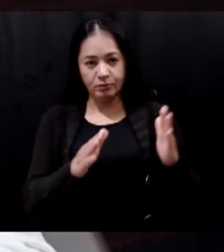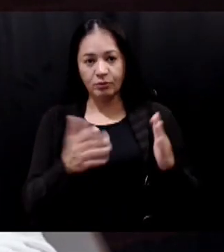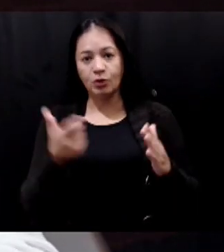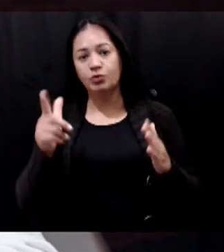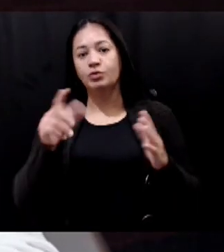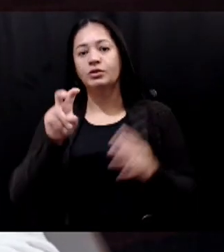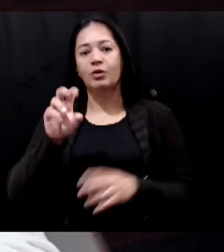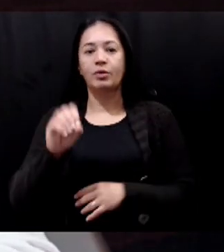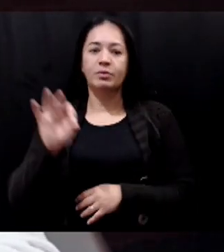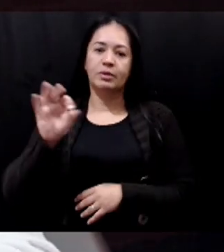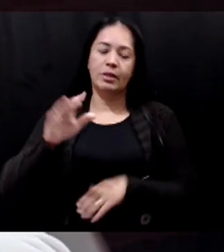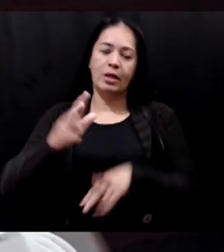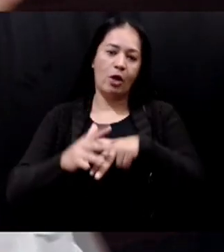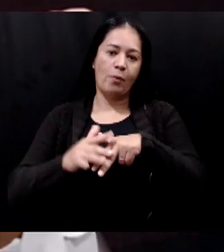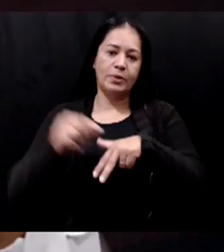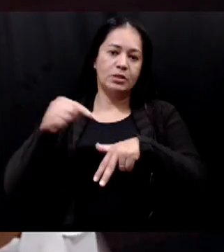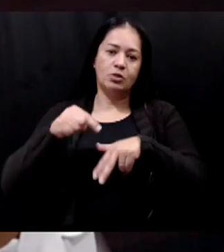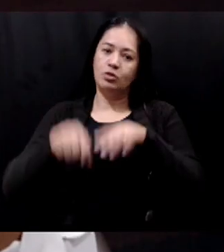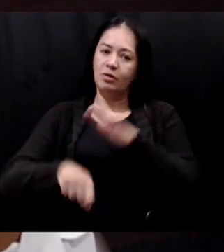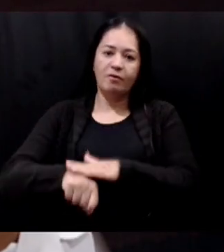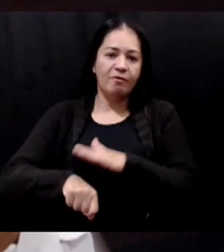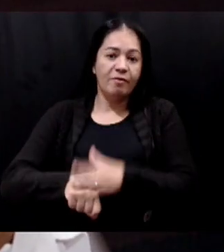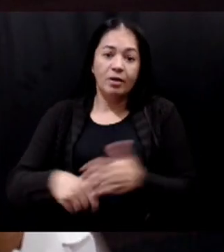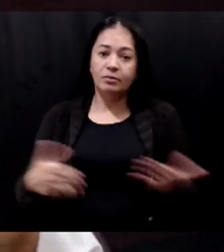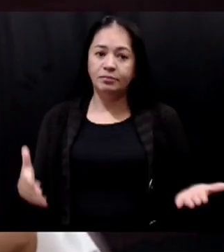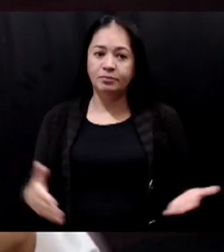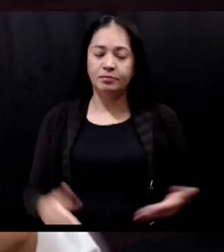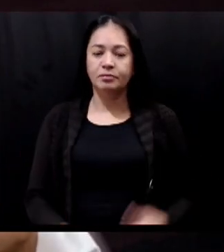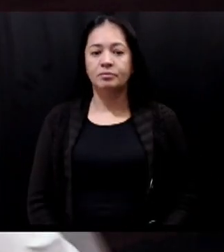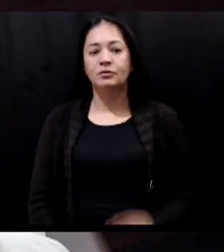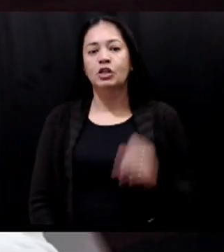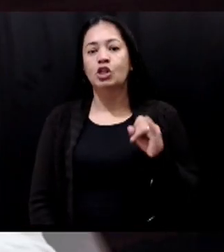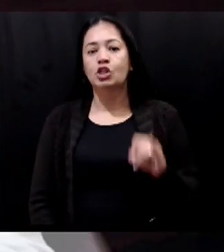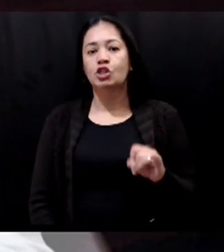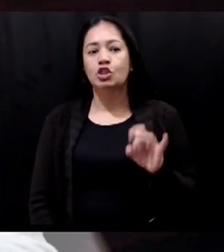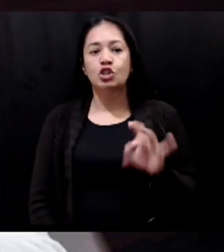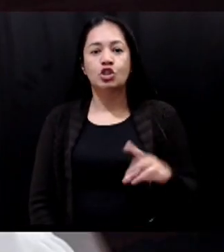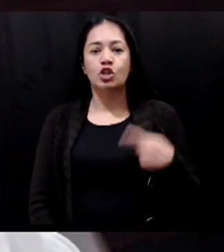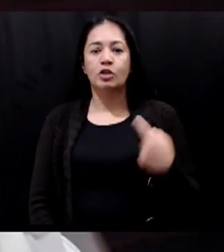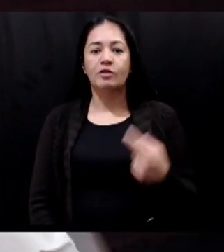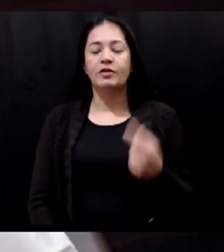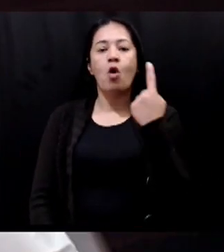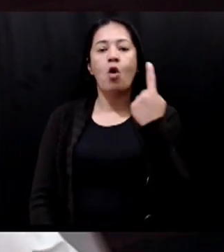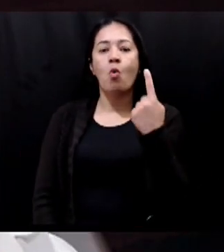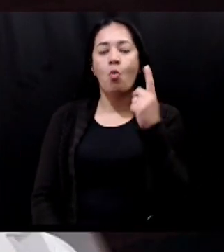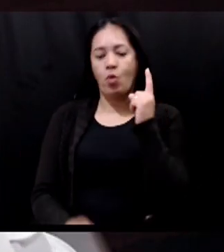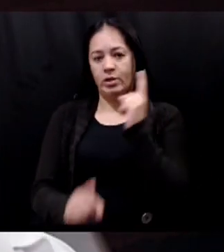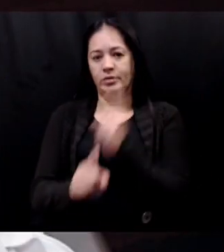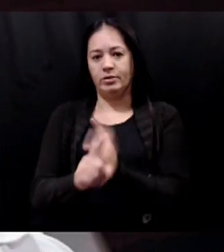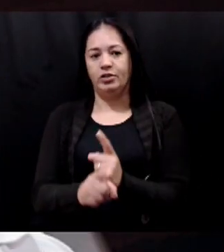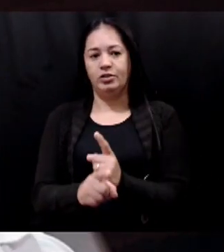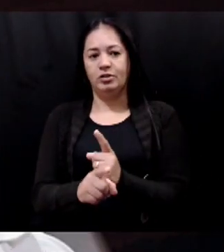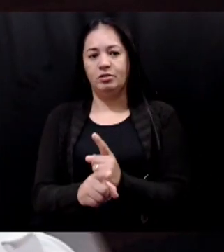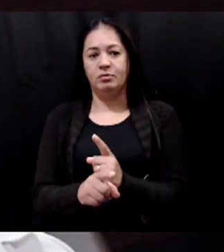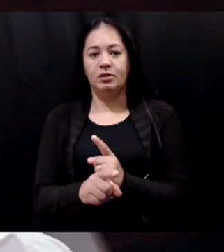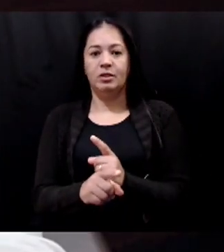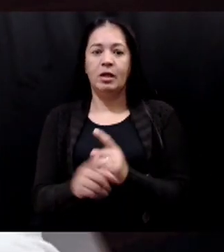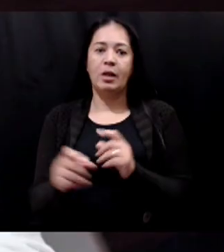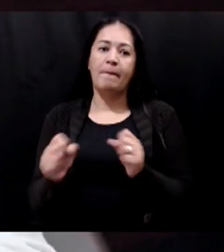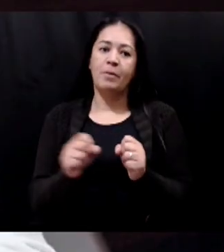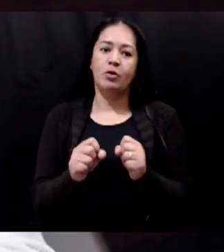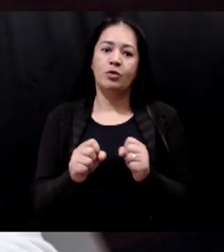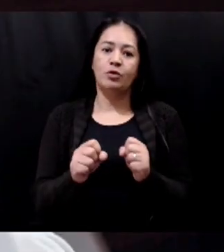vai fazer, né? Então não basta a gente fazer apenas uma sessão, de repente essa sessão ela pode durar de 1 a 4 horas,